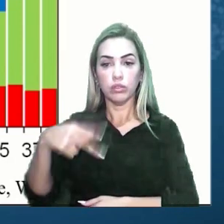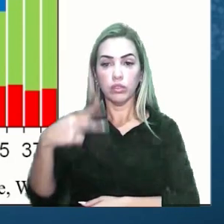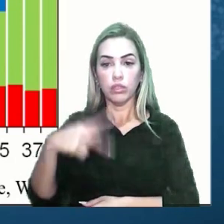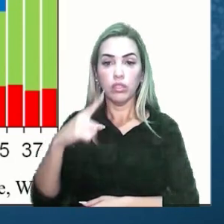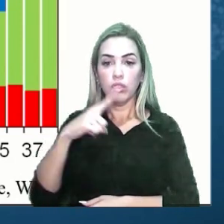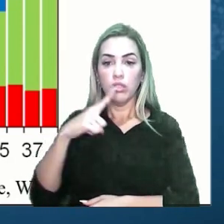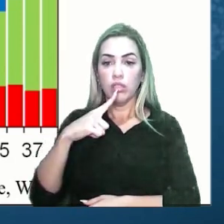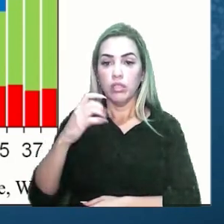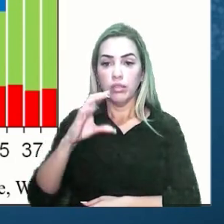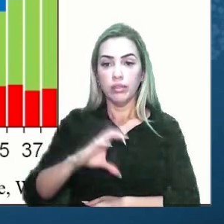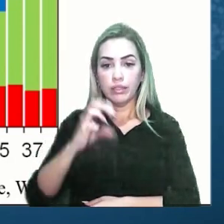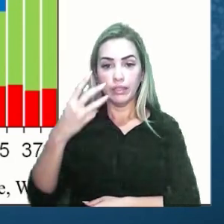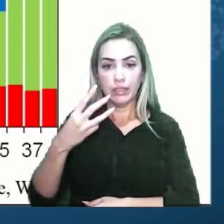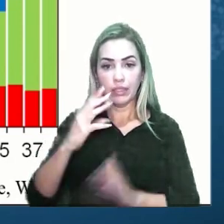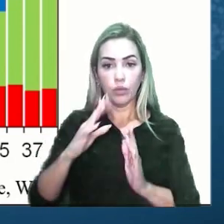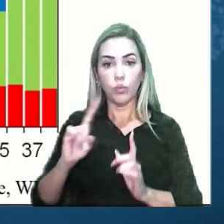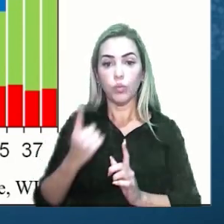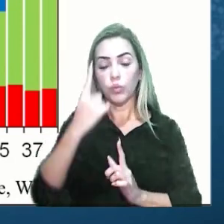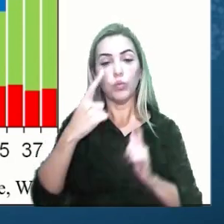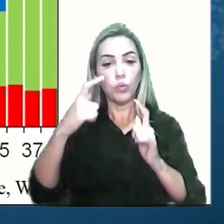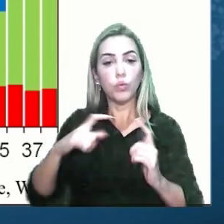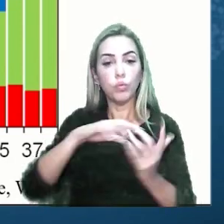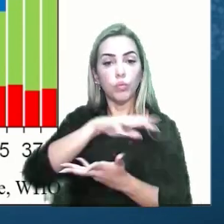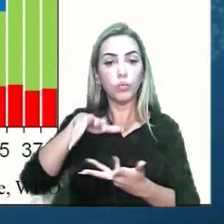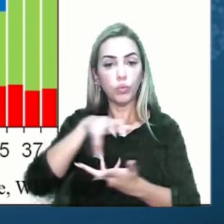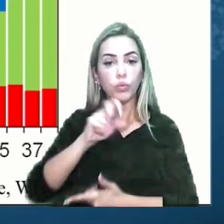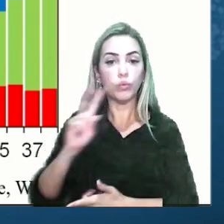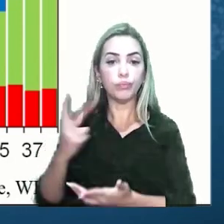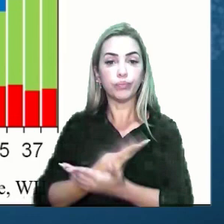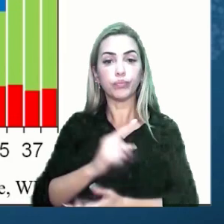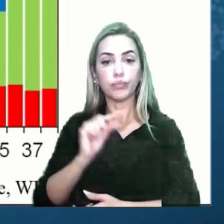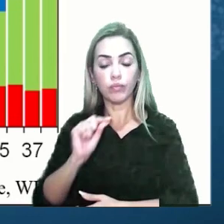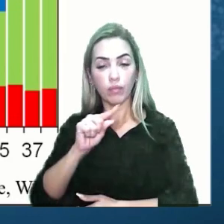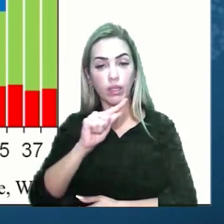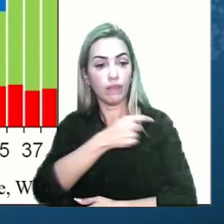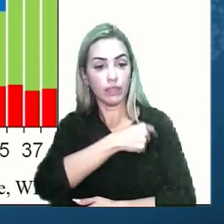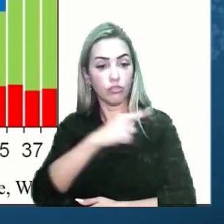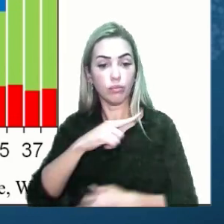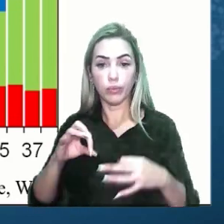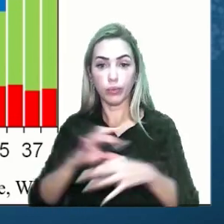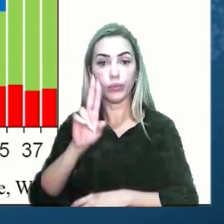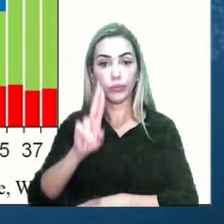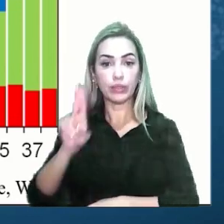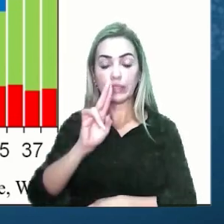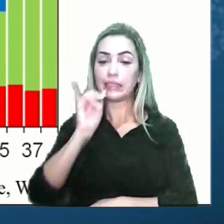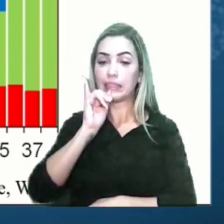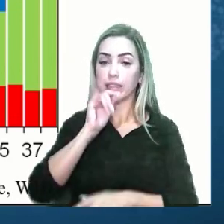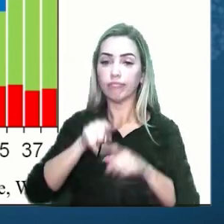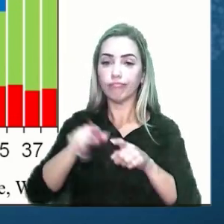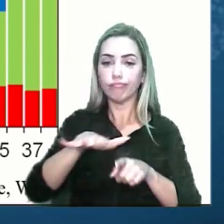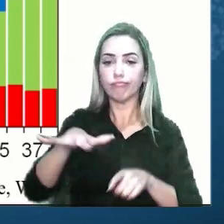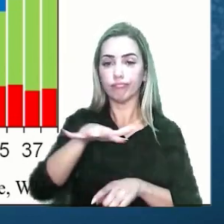capítulo 3, e é o único lugar no mundo onde essa vacina havia sido utilizada no teste clínico, havia